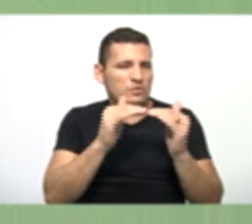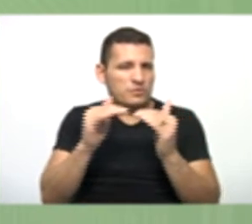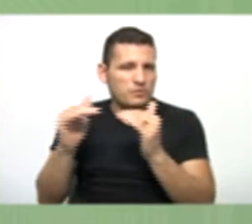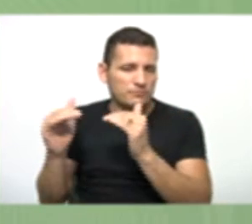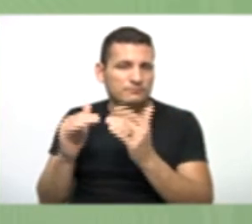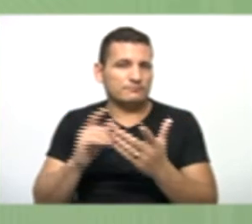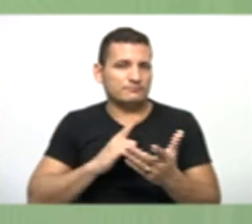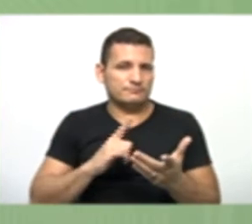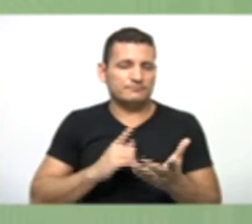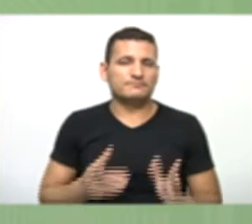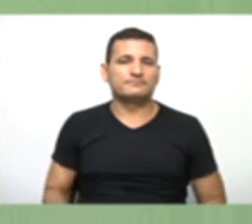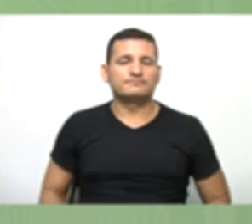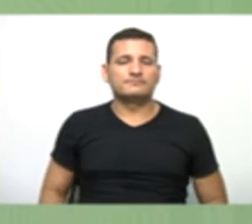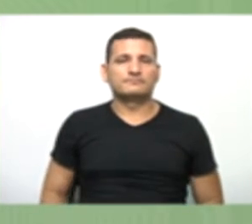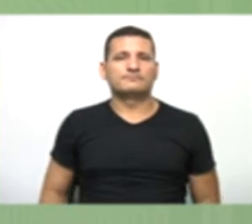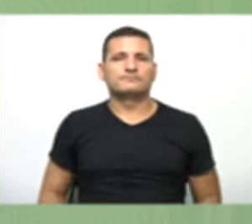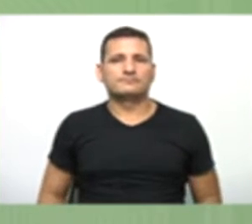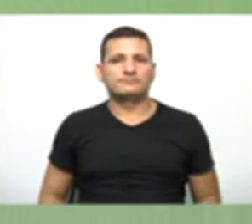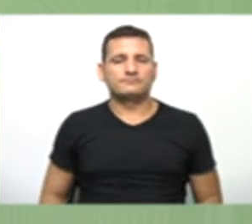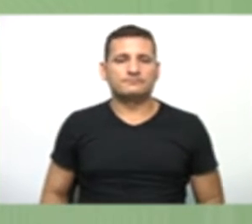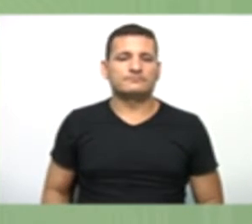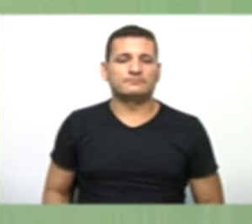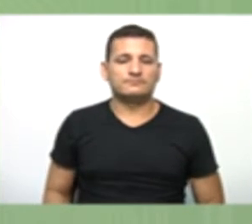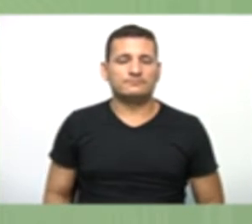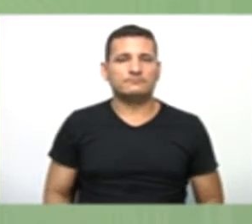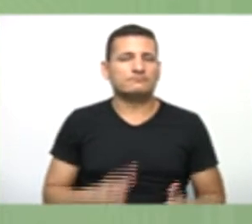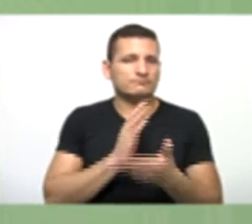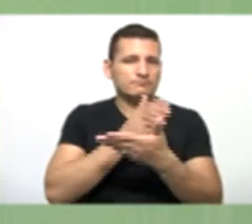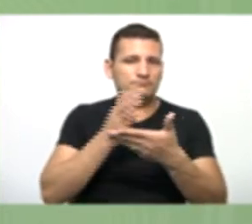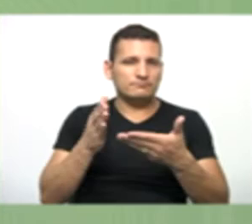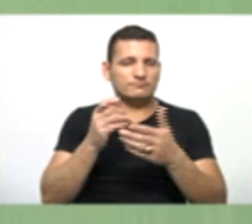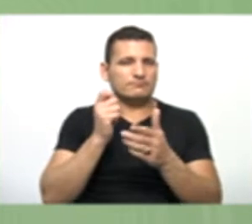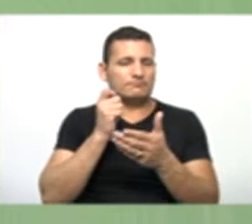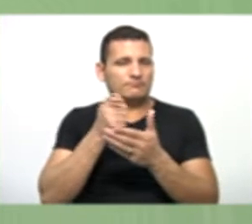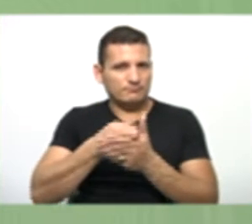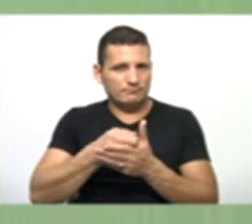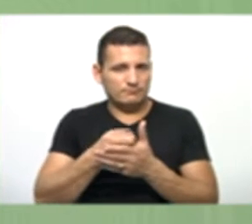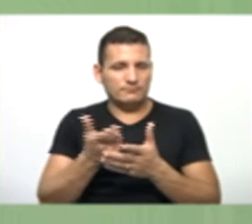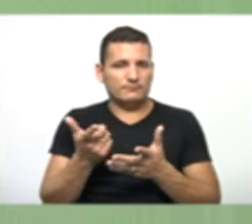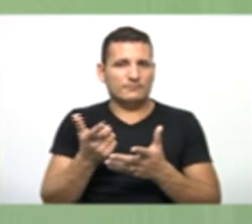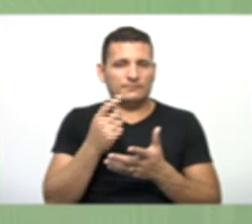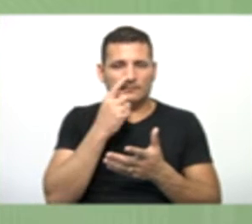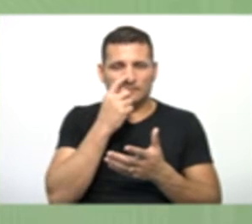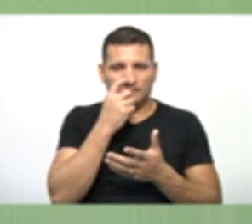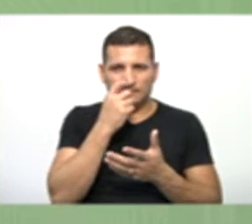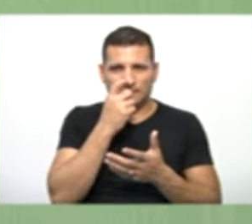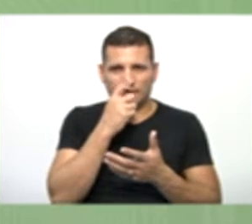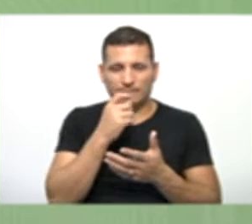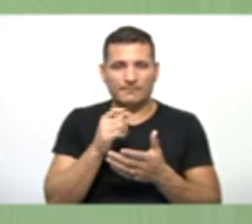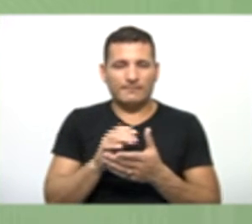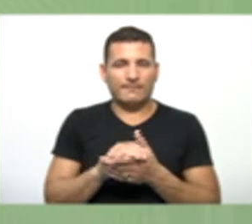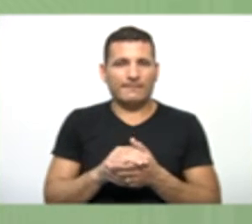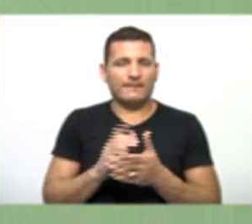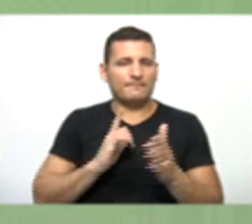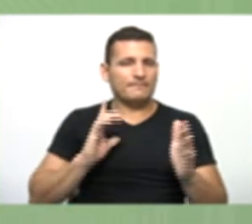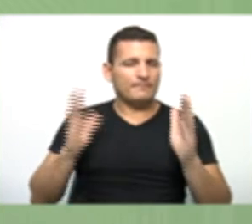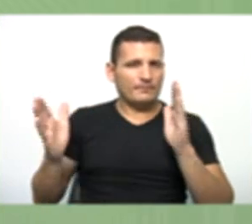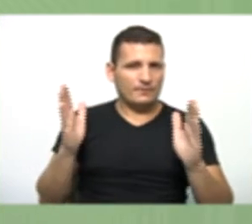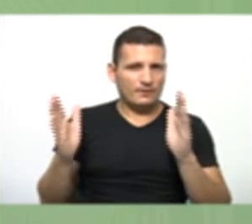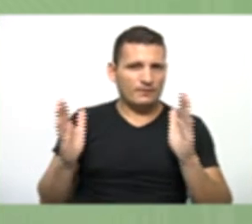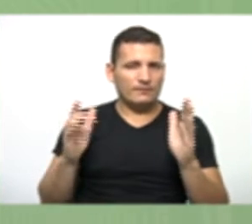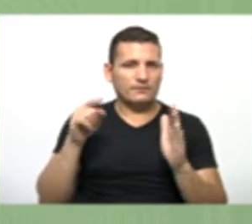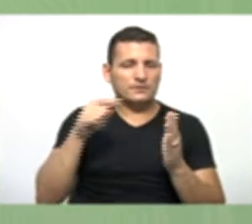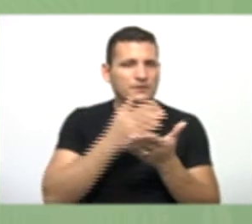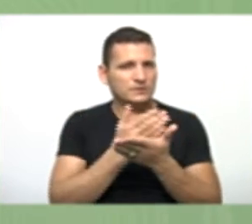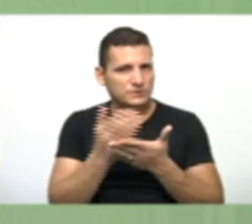situações. Para séries de pagamentos, que a gente chama de, que tem um período de estipulado, que você